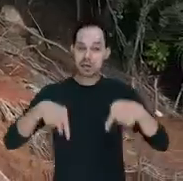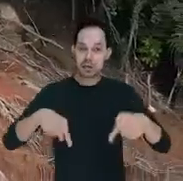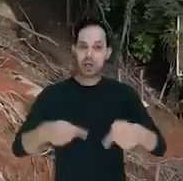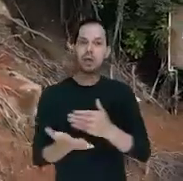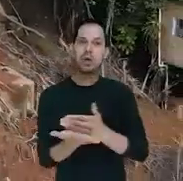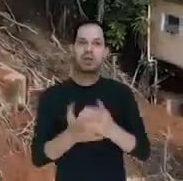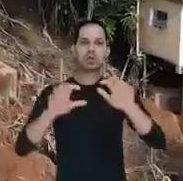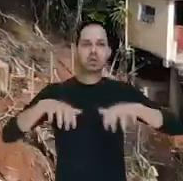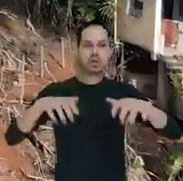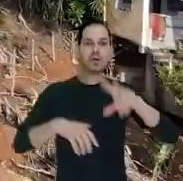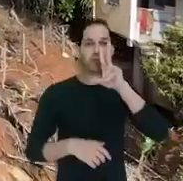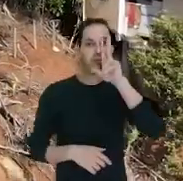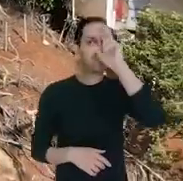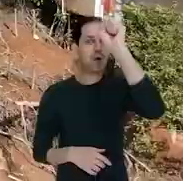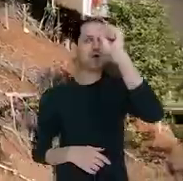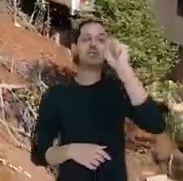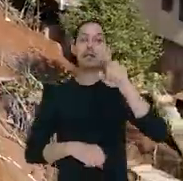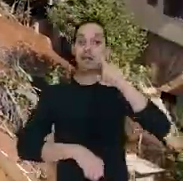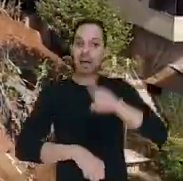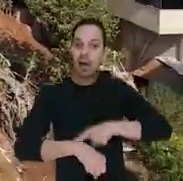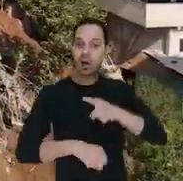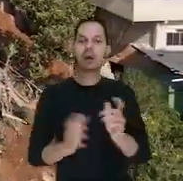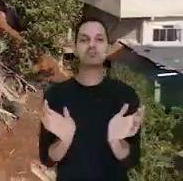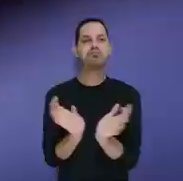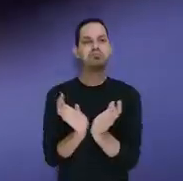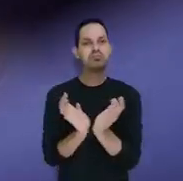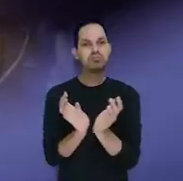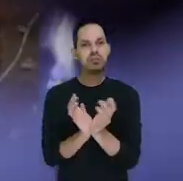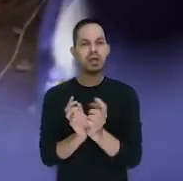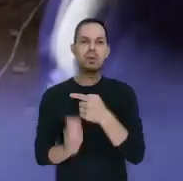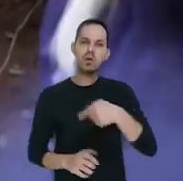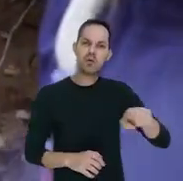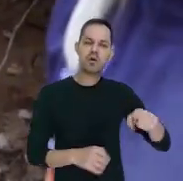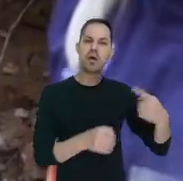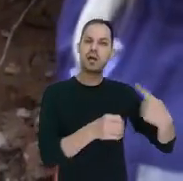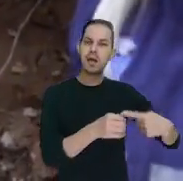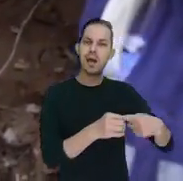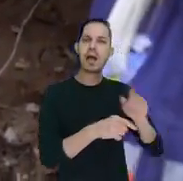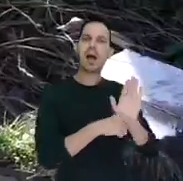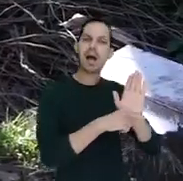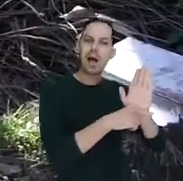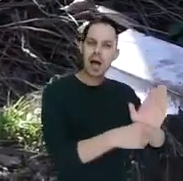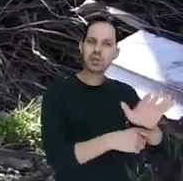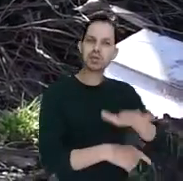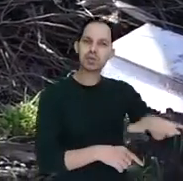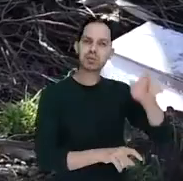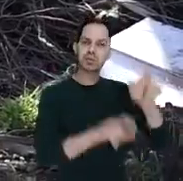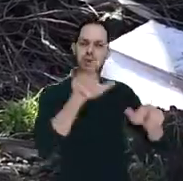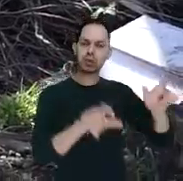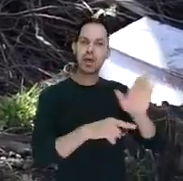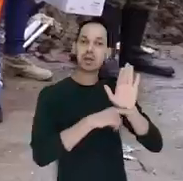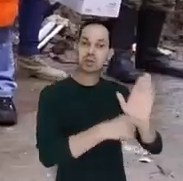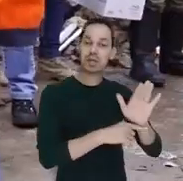início de 2022. Logo nas primeiras horas, nossa equipe se deslocou até o município para auxiliar as autoridades locais nas primeiras ações de